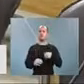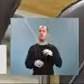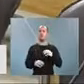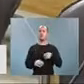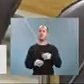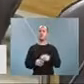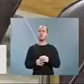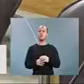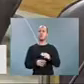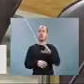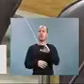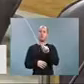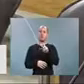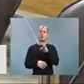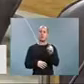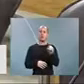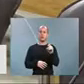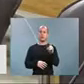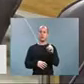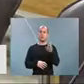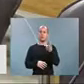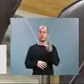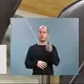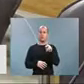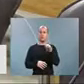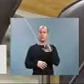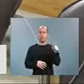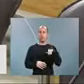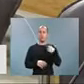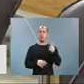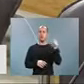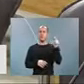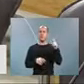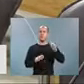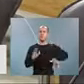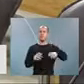postal do Rio Grande do Norte, da Praia de Pipa,